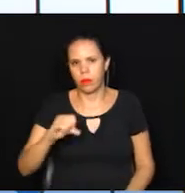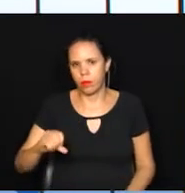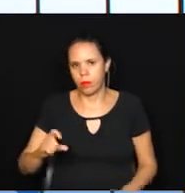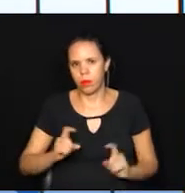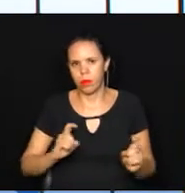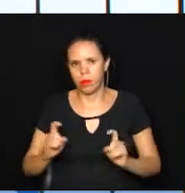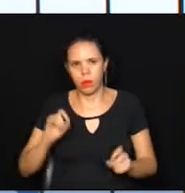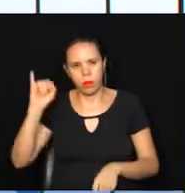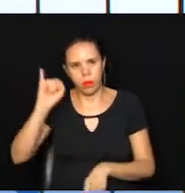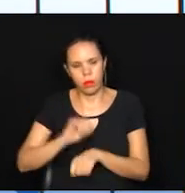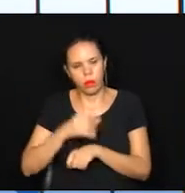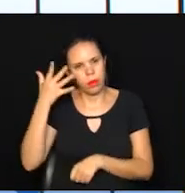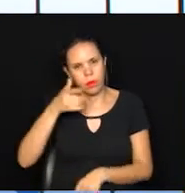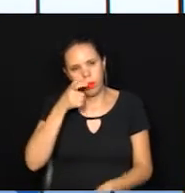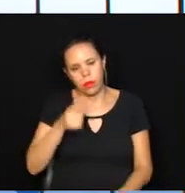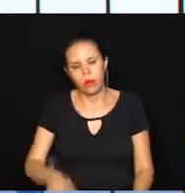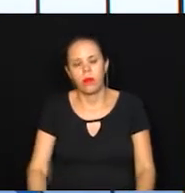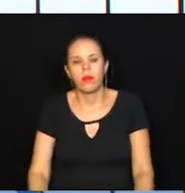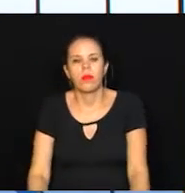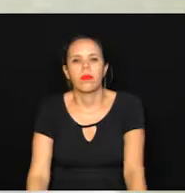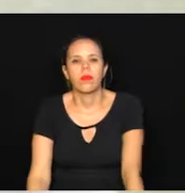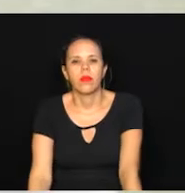da entidade. Acompanhe.